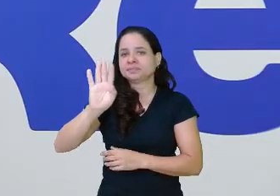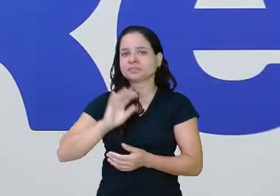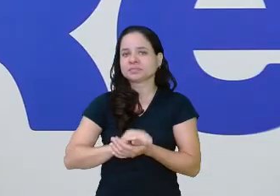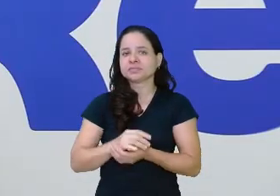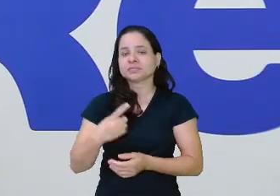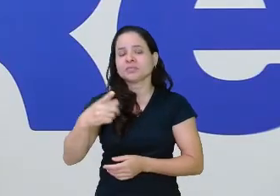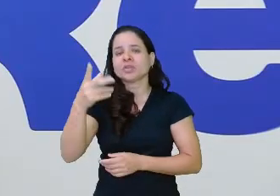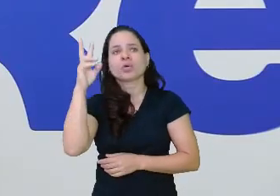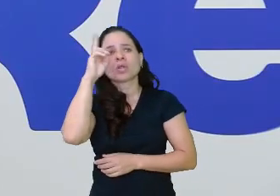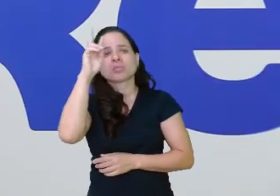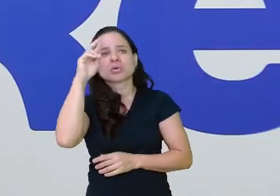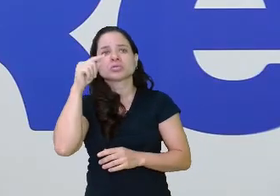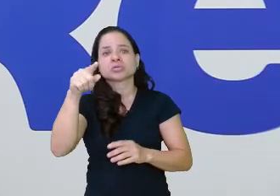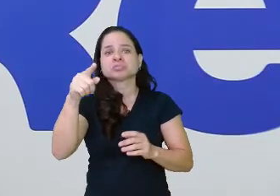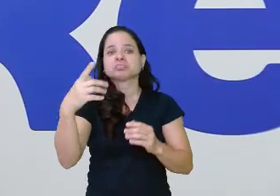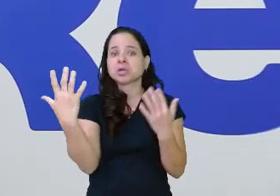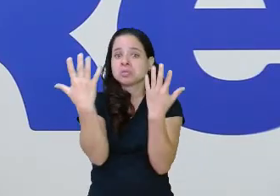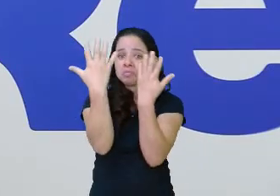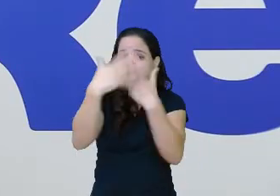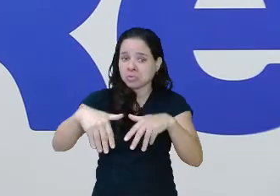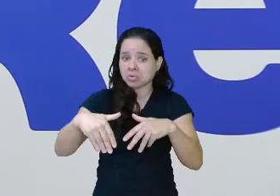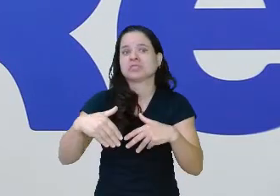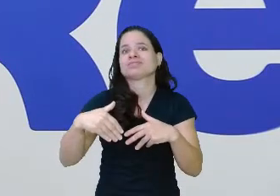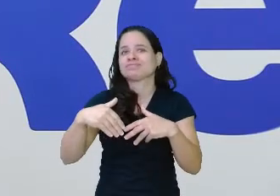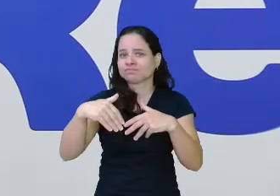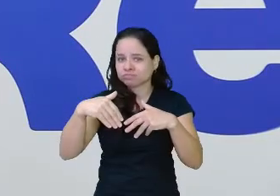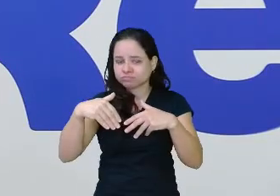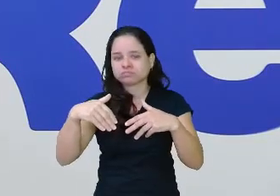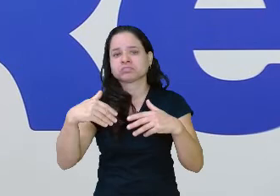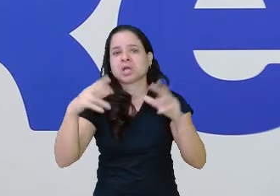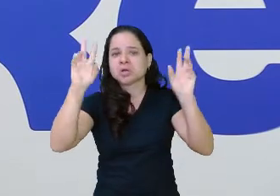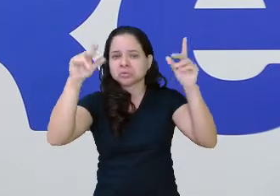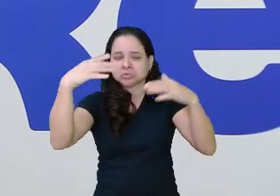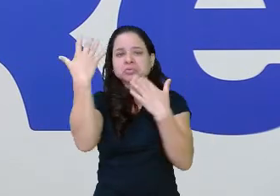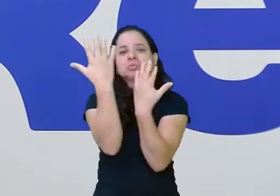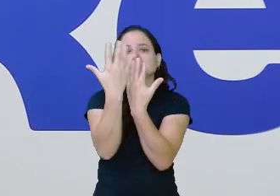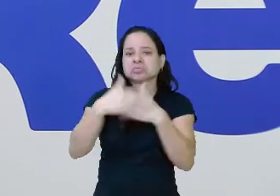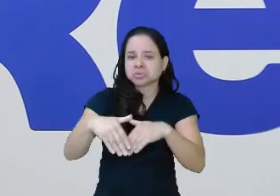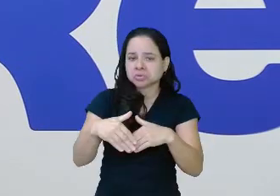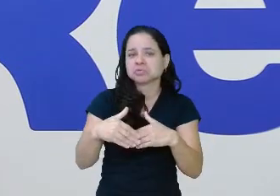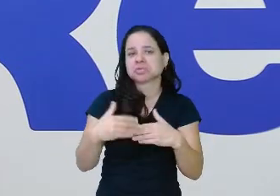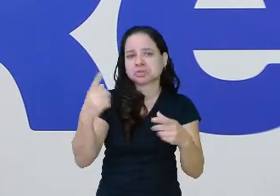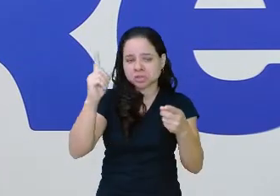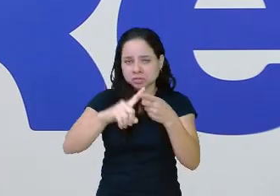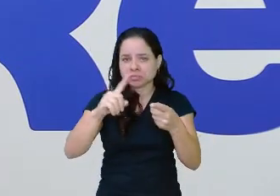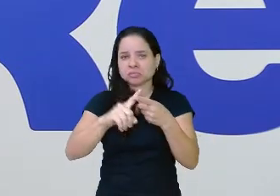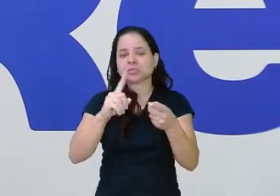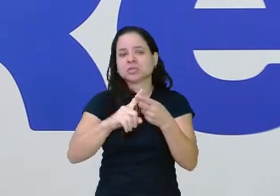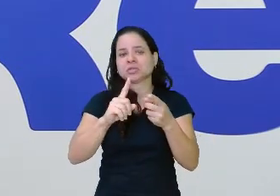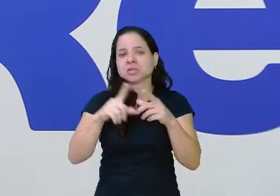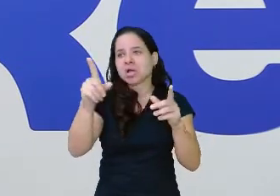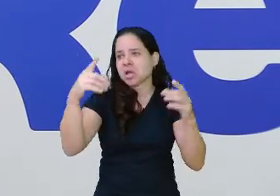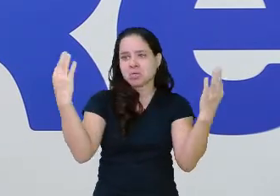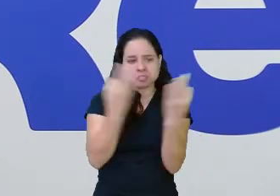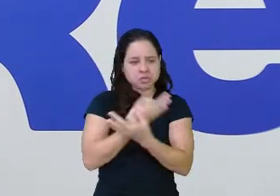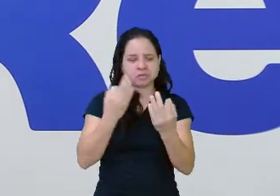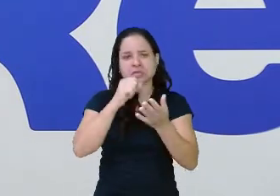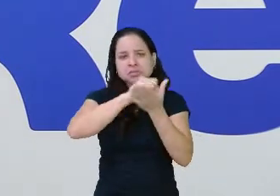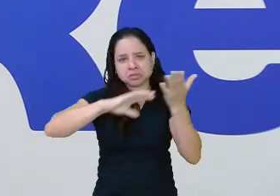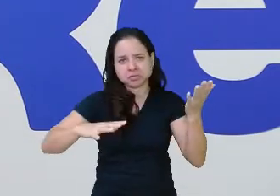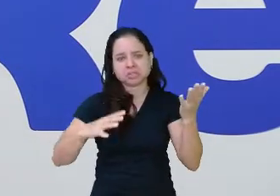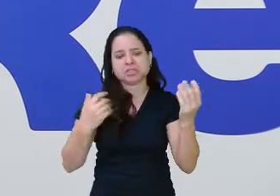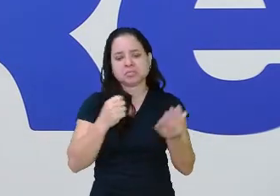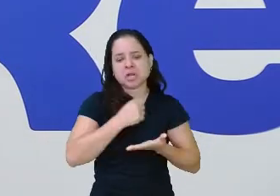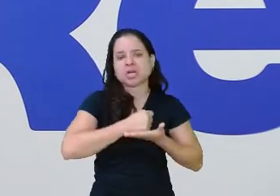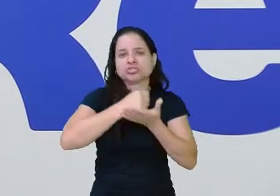tipo de questão cai muito em provinha externa, Muito. não é? O que é respectivamente, é primeiro um, depois o outro. Então, é excelente essa questão Isso, aí exatamente. para